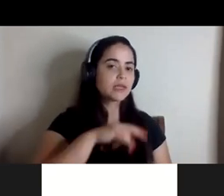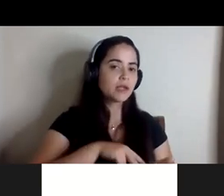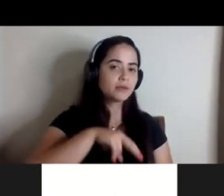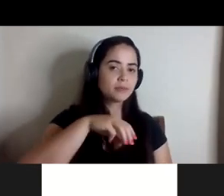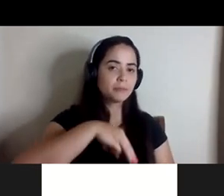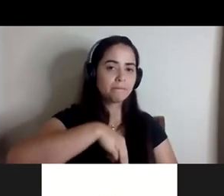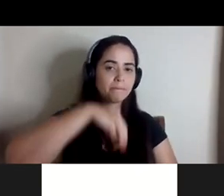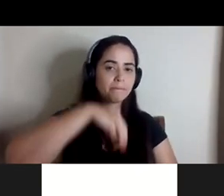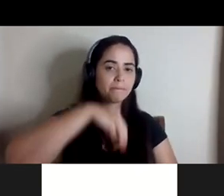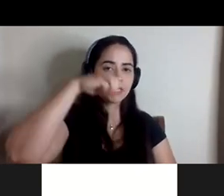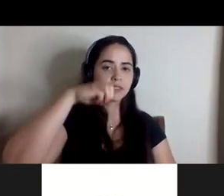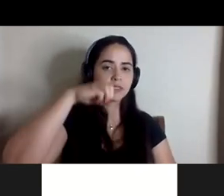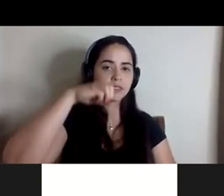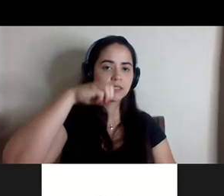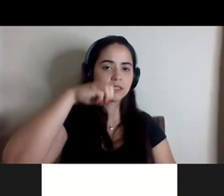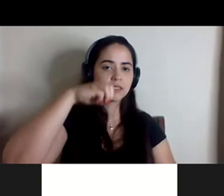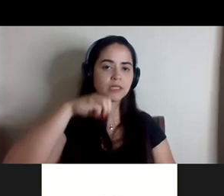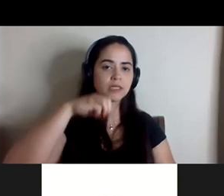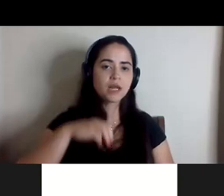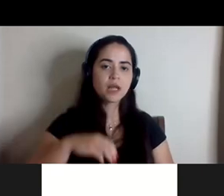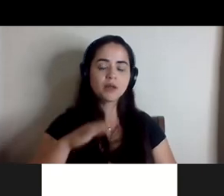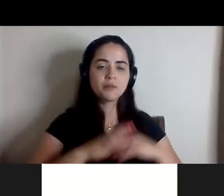lado profissional